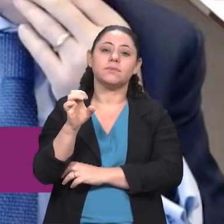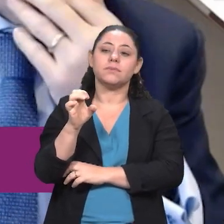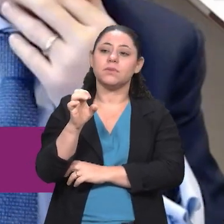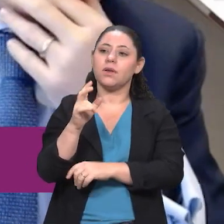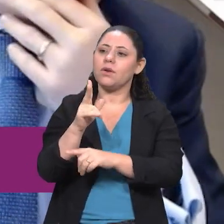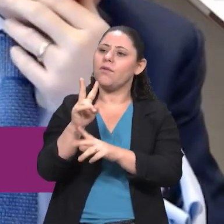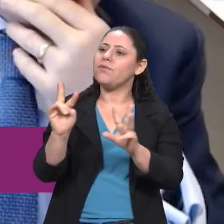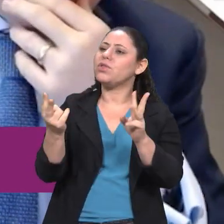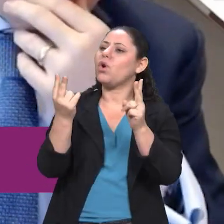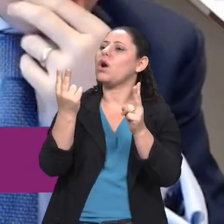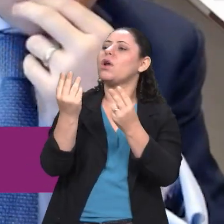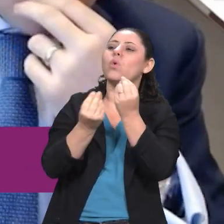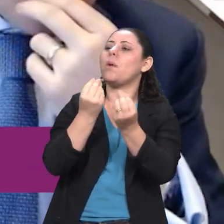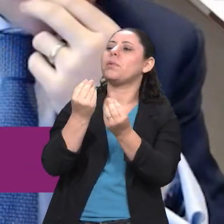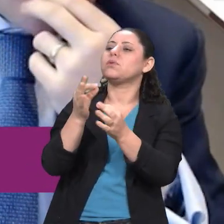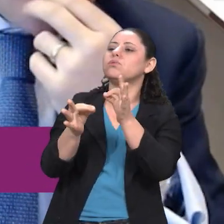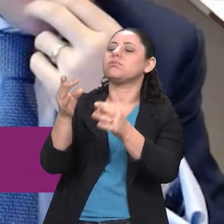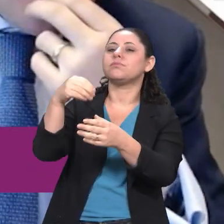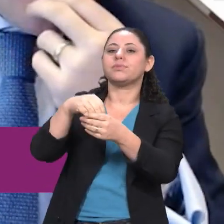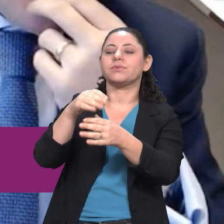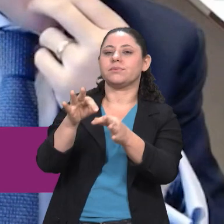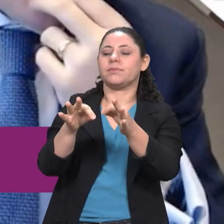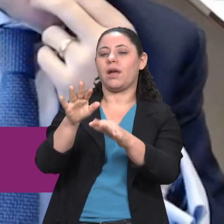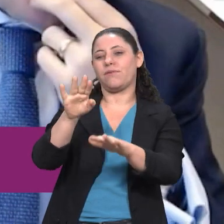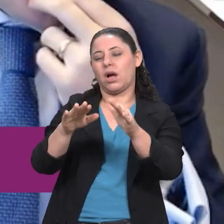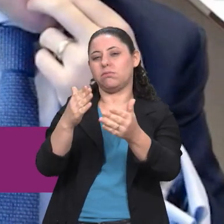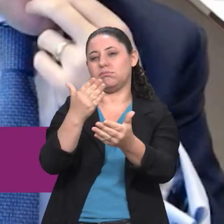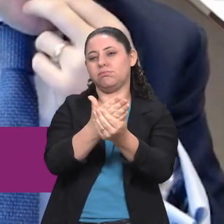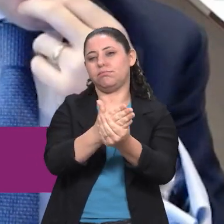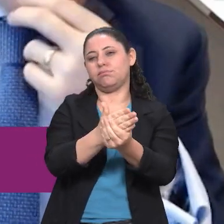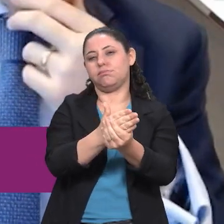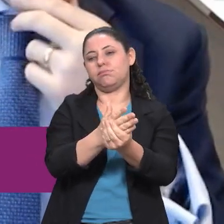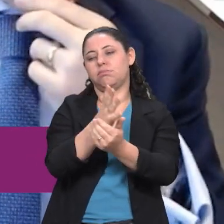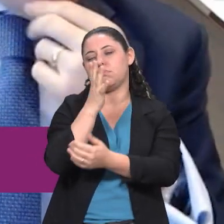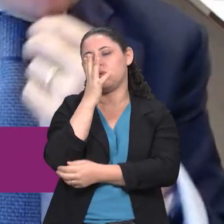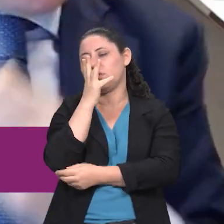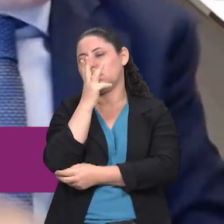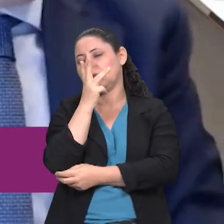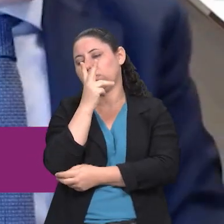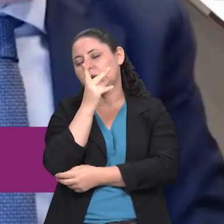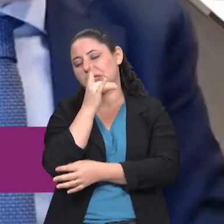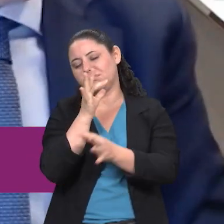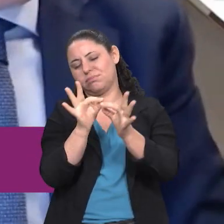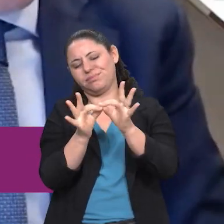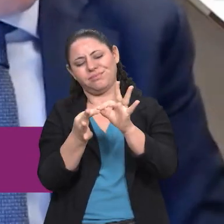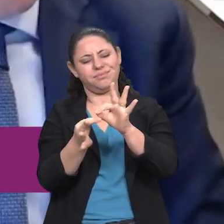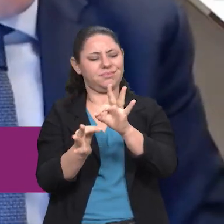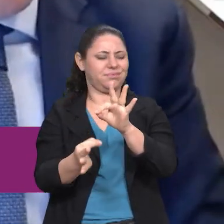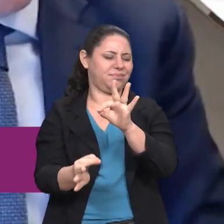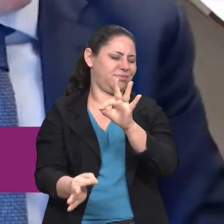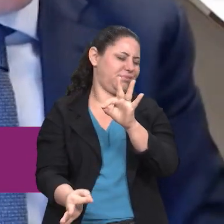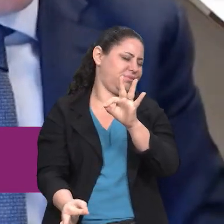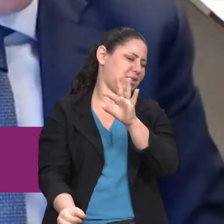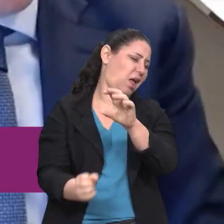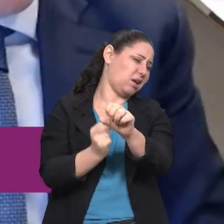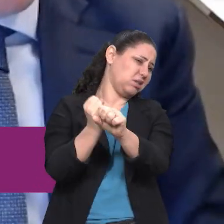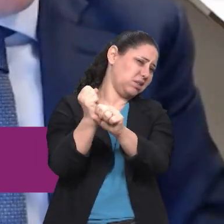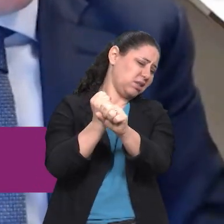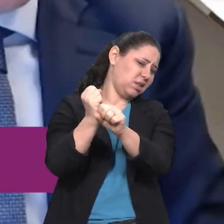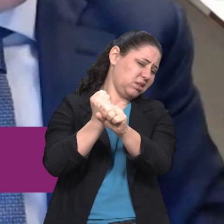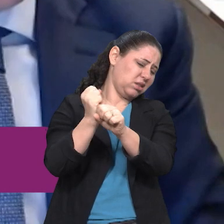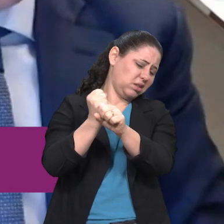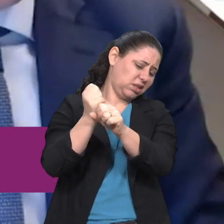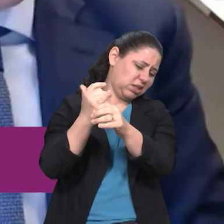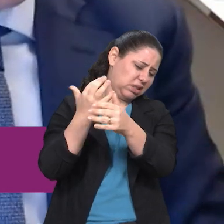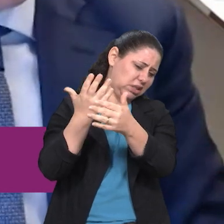justiça? E eu sei que às vezes os processos acabam sendo muito longos, né? São muitos anos aí